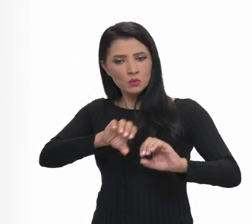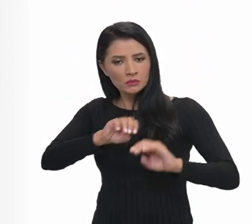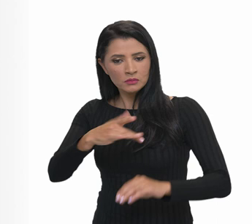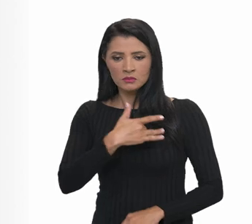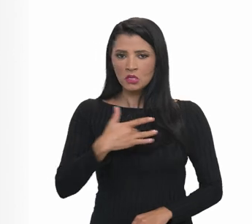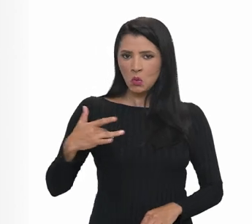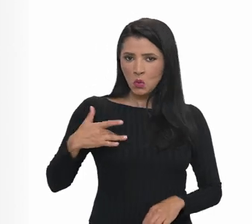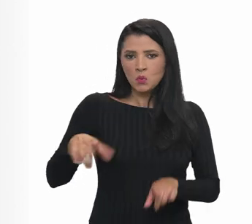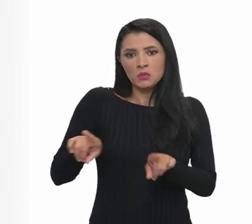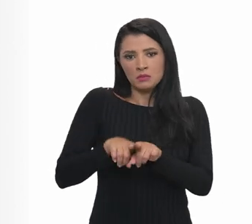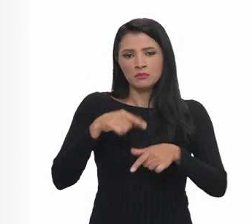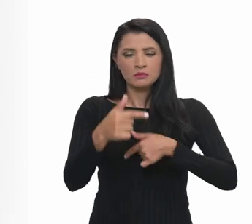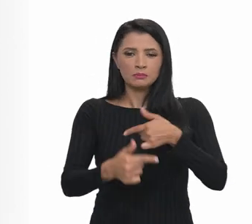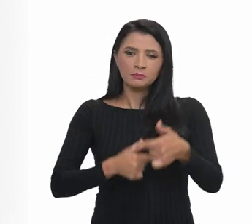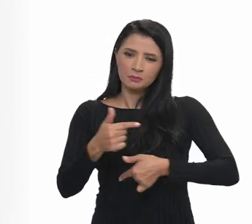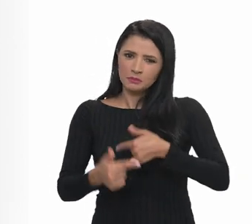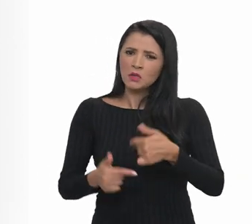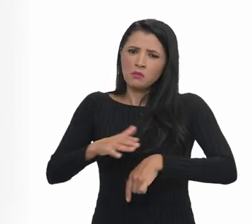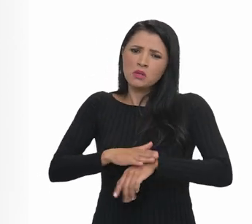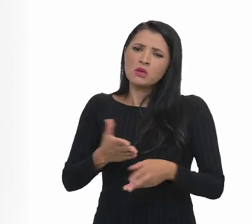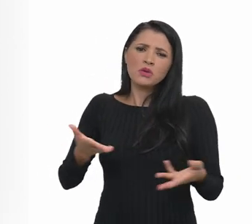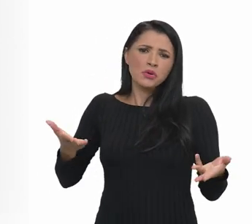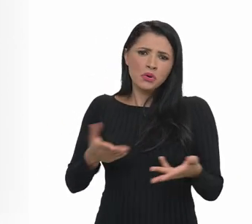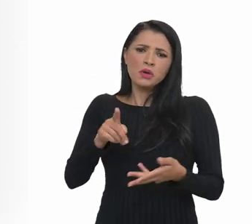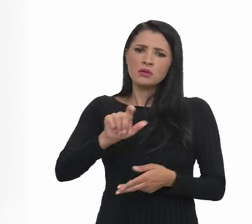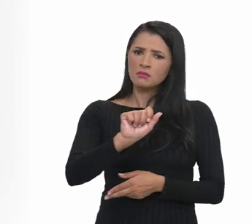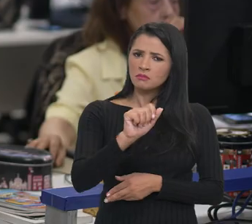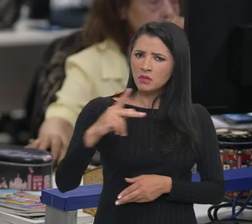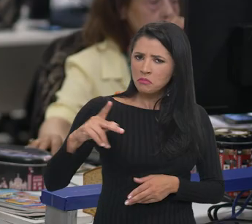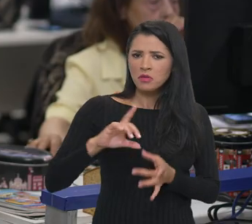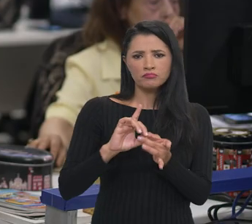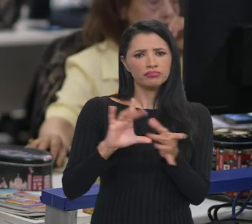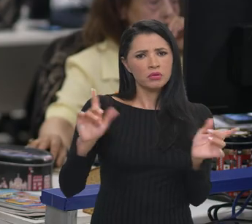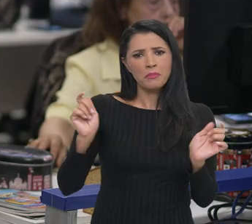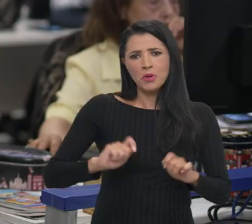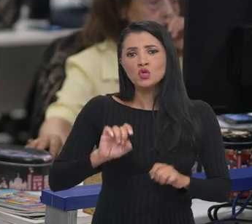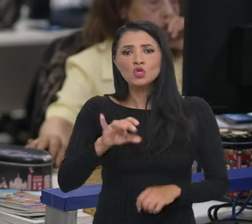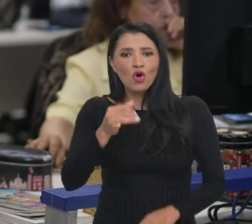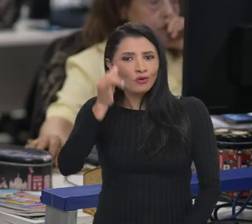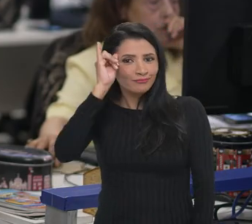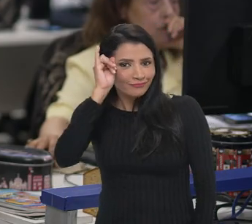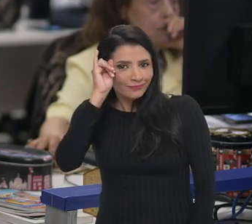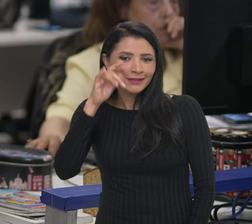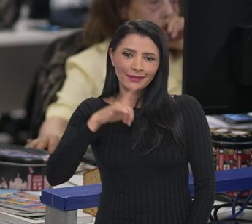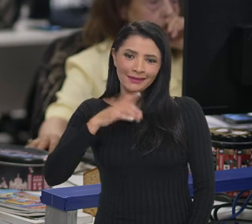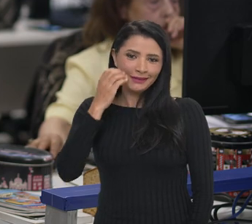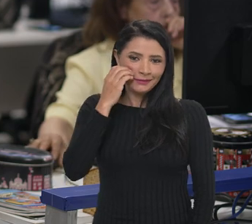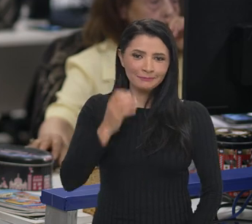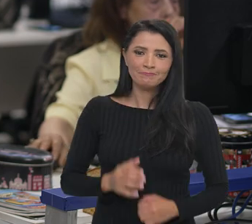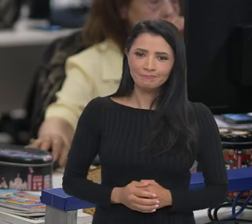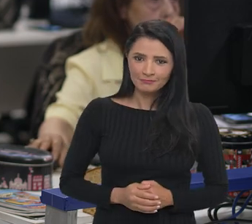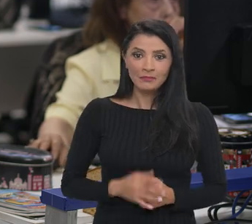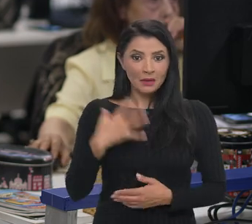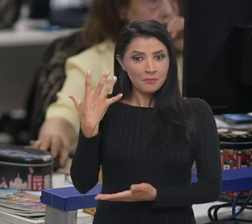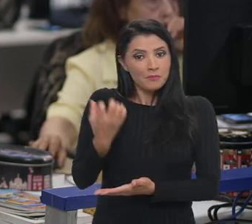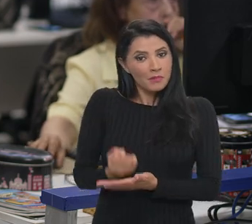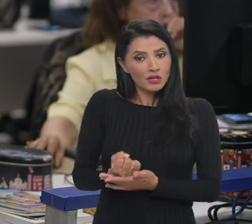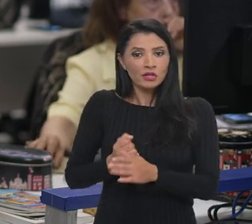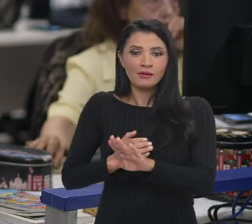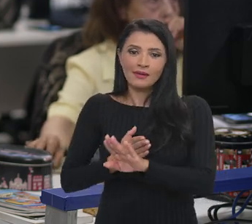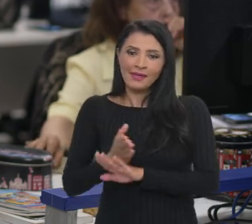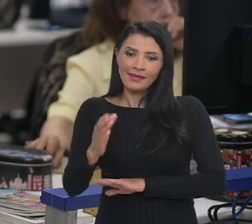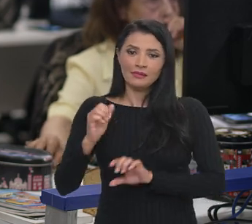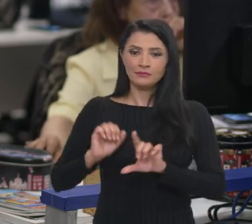social, educação, saúde e também trabalho. Por enquanto, esse aplicativo está disponível somente para o sistema Android.